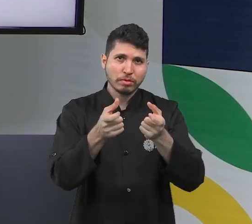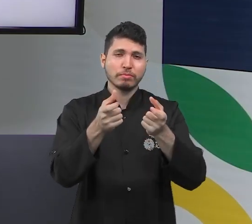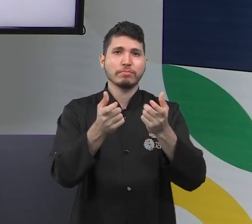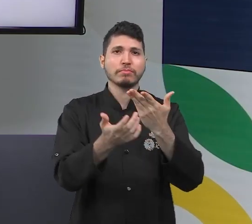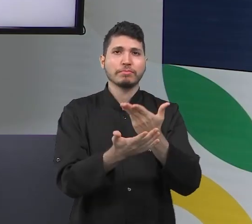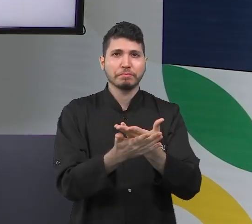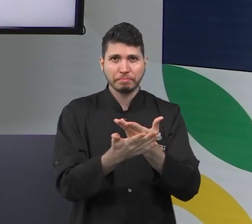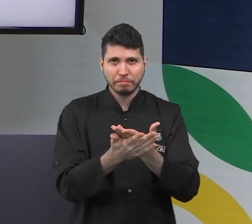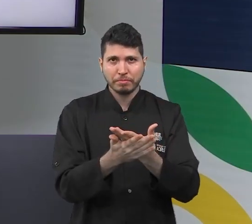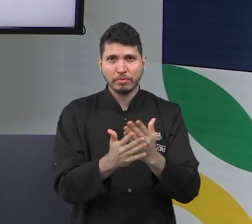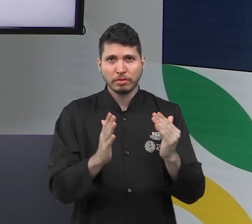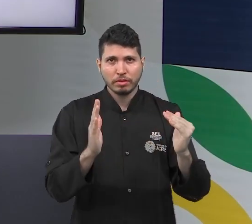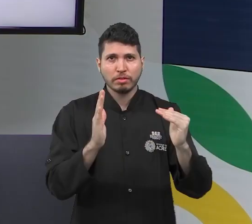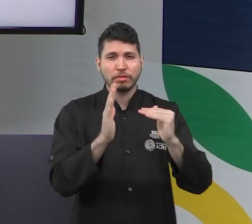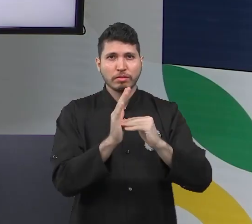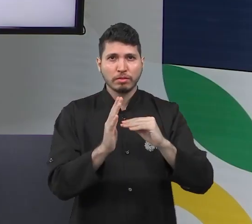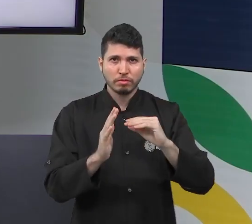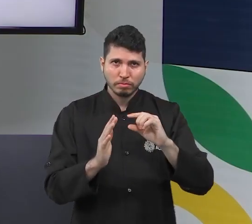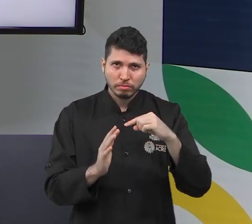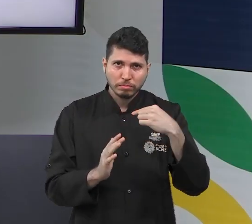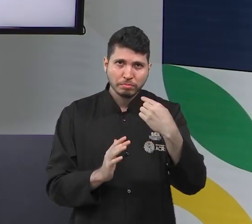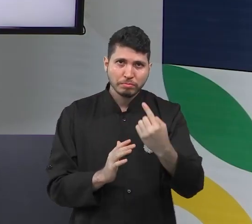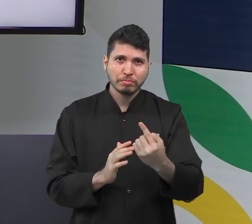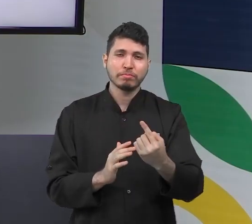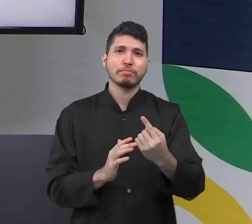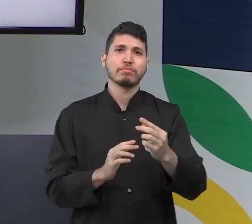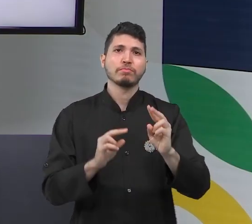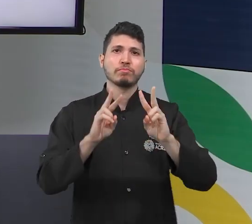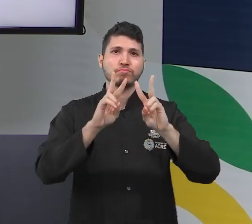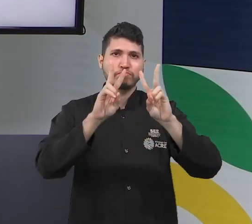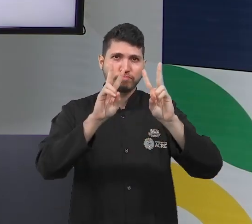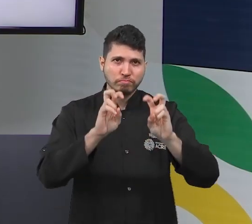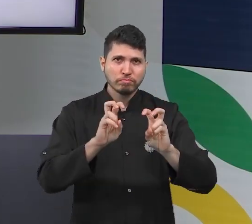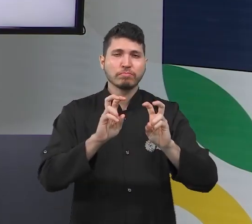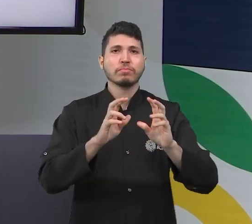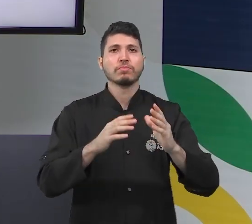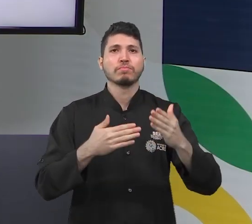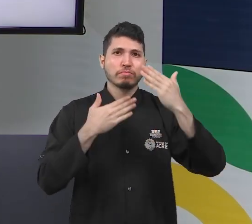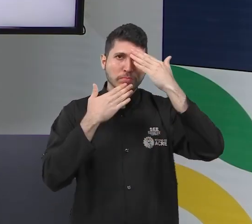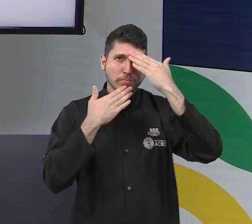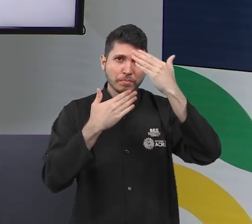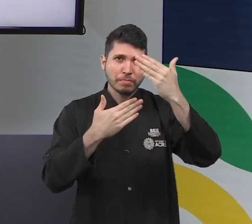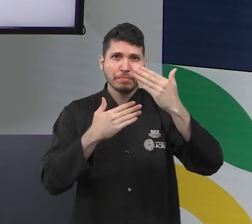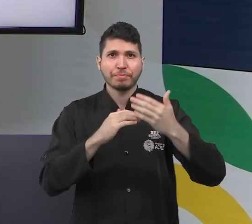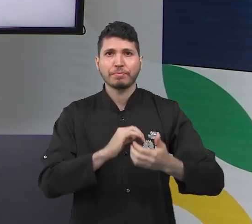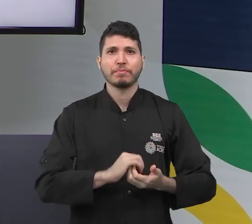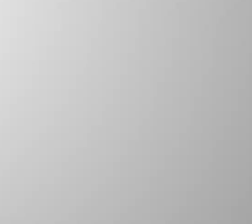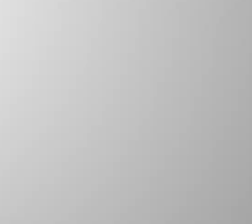dispensada e até o nosso próximo assunto. Muito obrigado a todos.